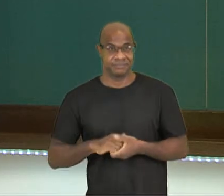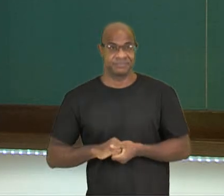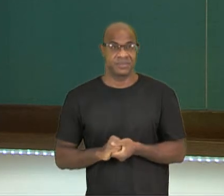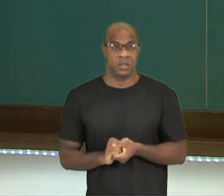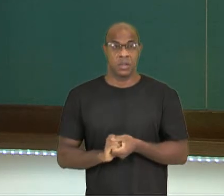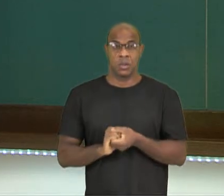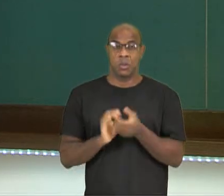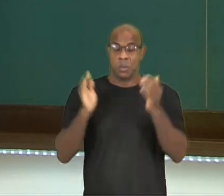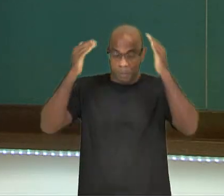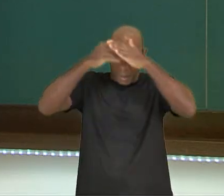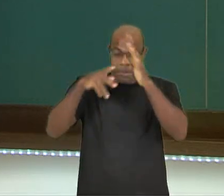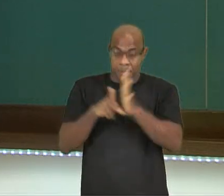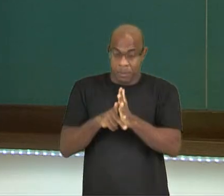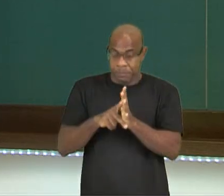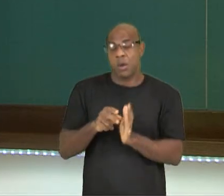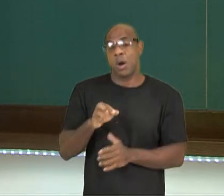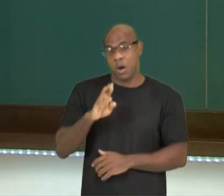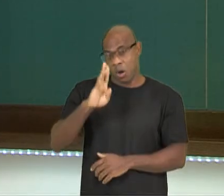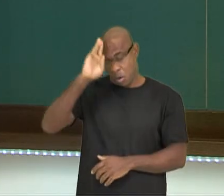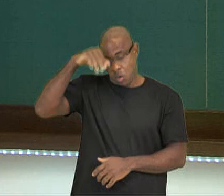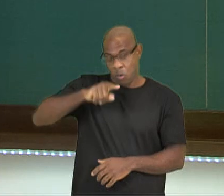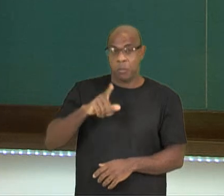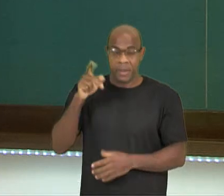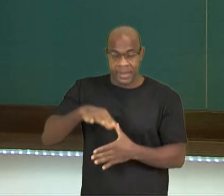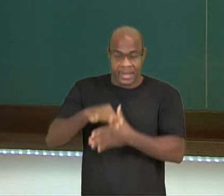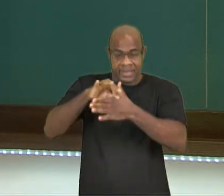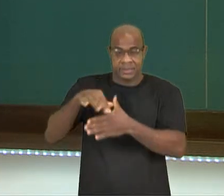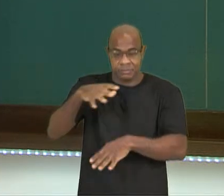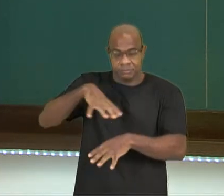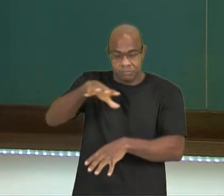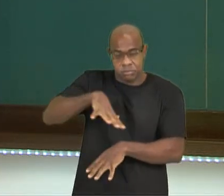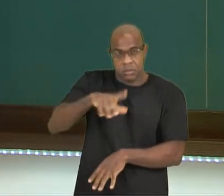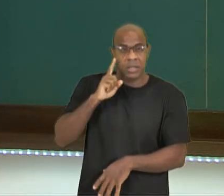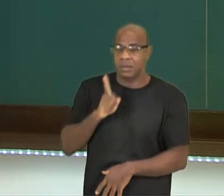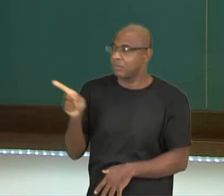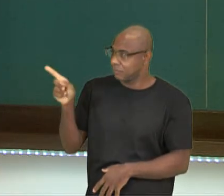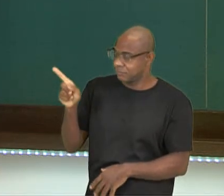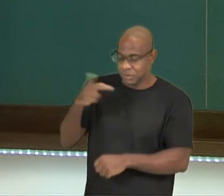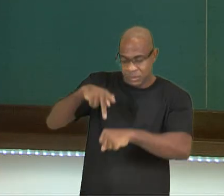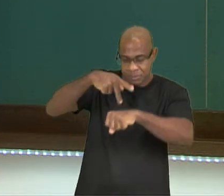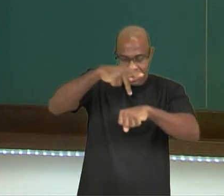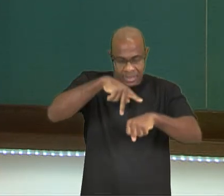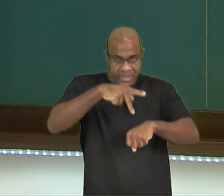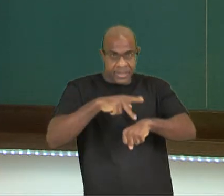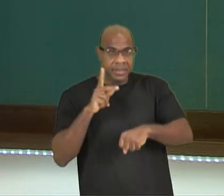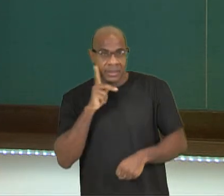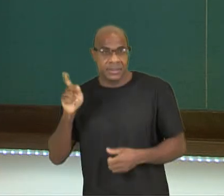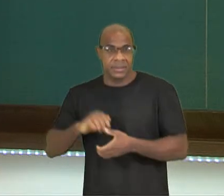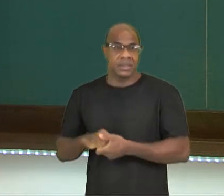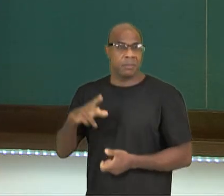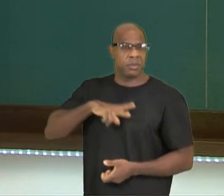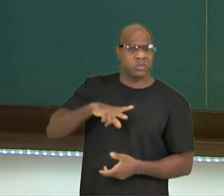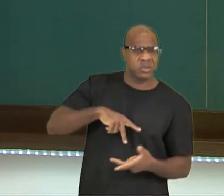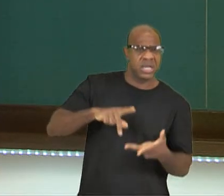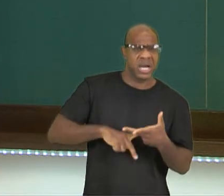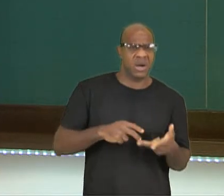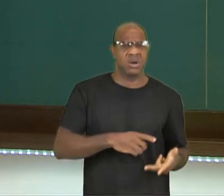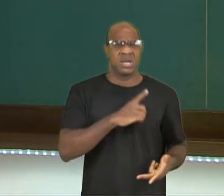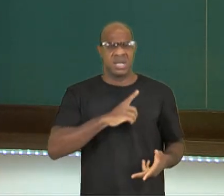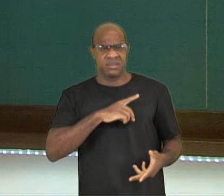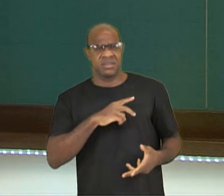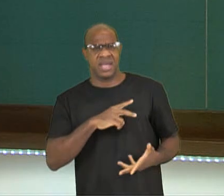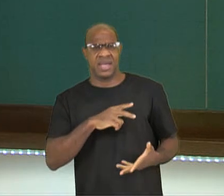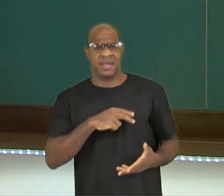Irlanda, Inglaterra, Polônia e Suécia. E tinha a Igreja Católica com sede em Avignon,